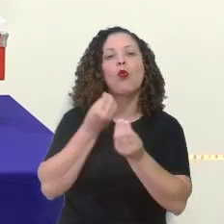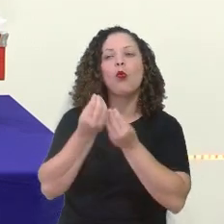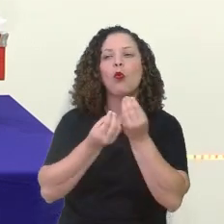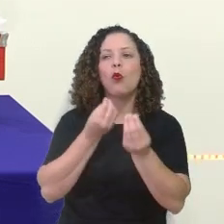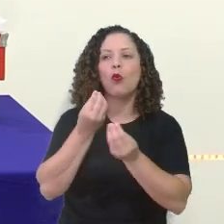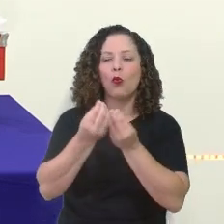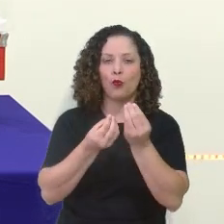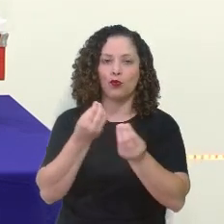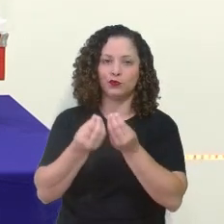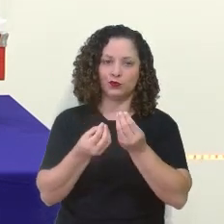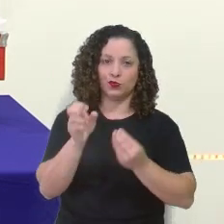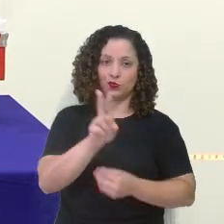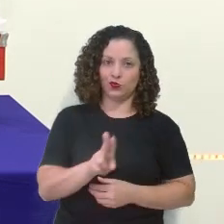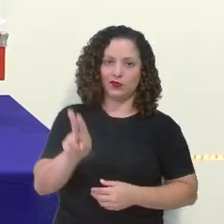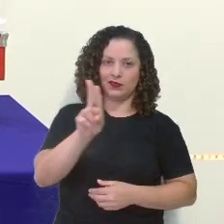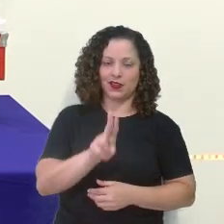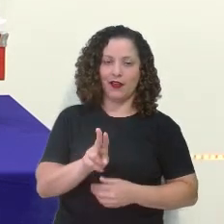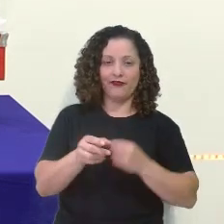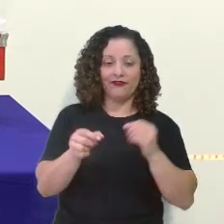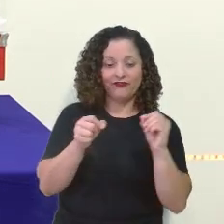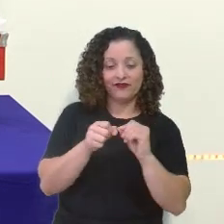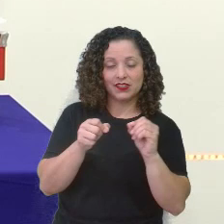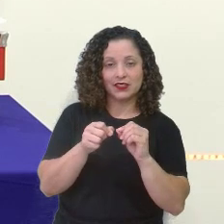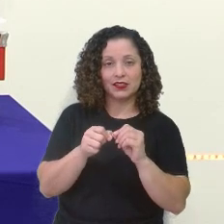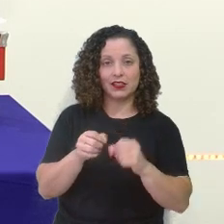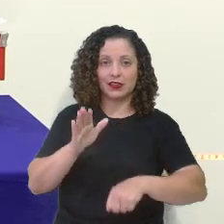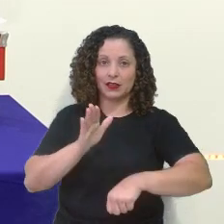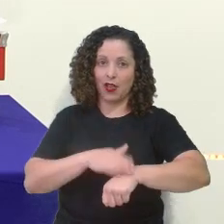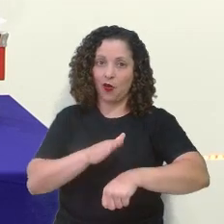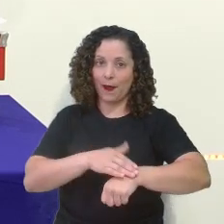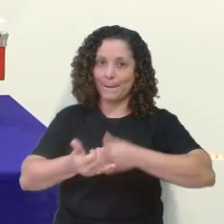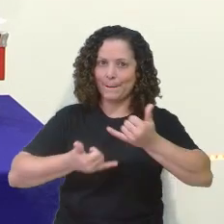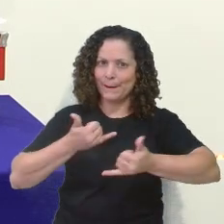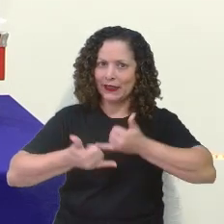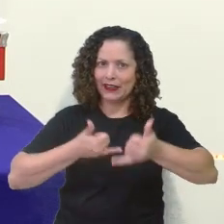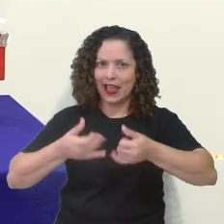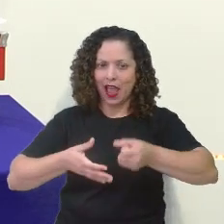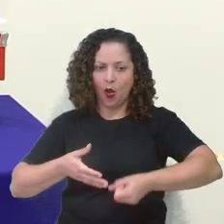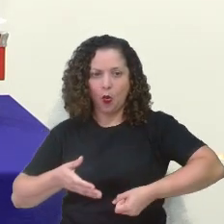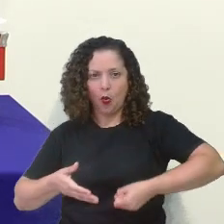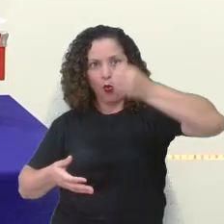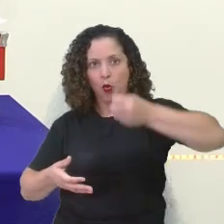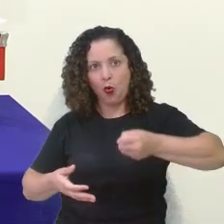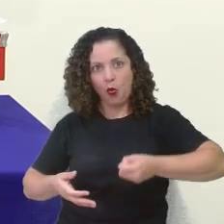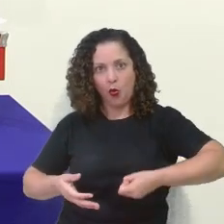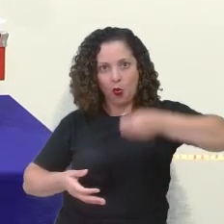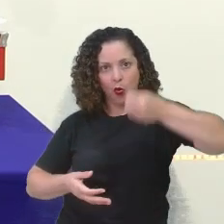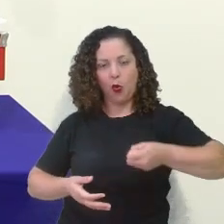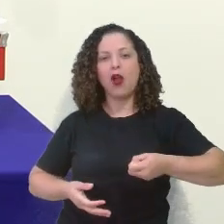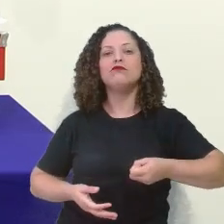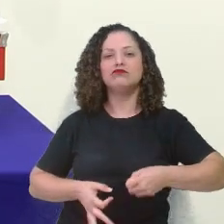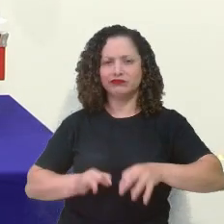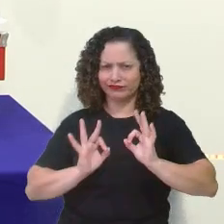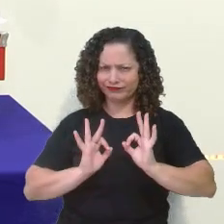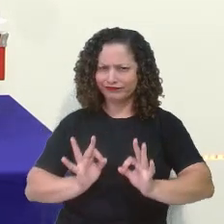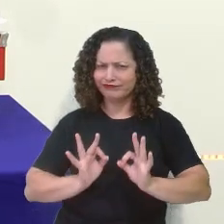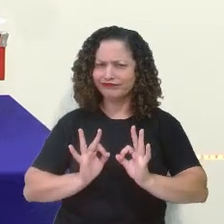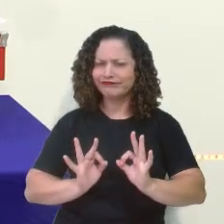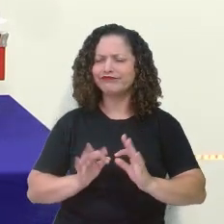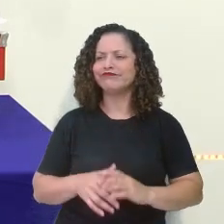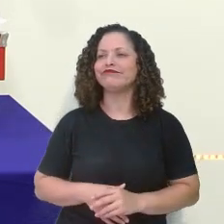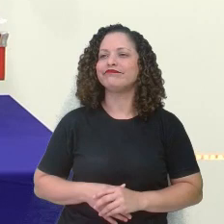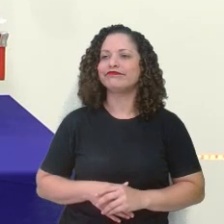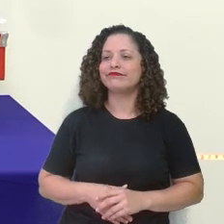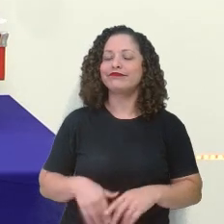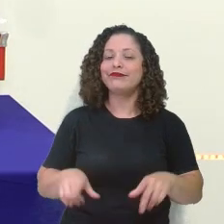ficar posicionado para que na hora de brincar ele não saia do lugar, tá? E depois ainda tem um